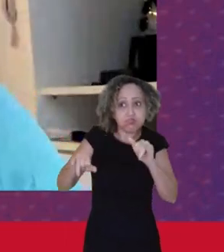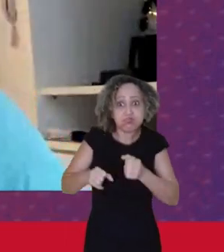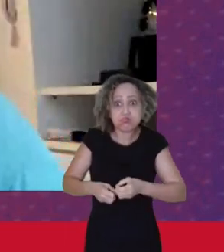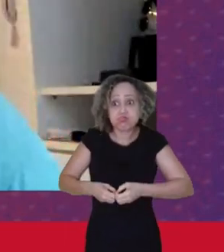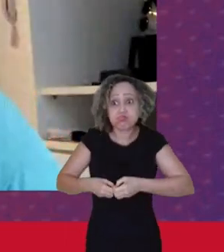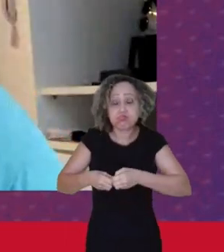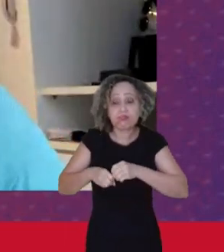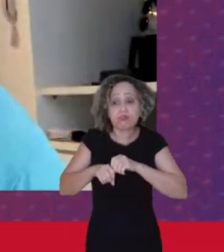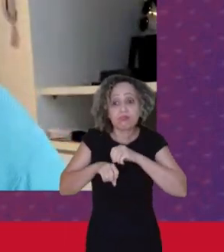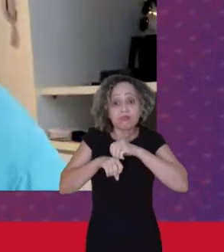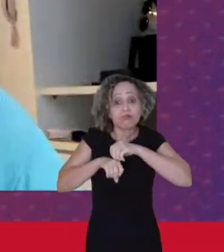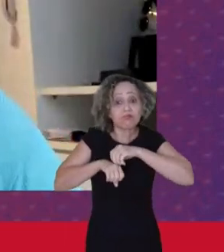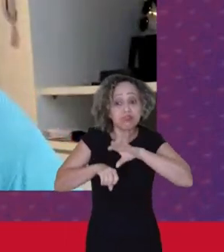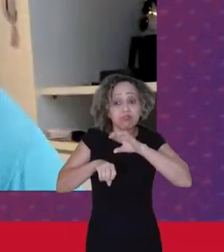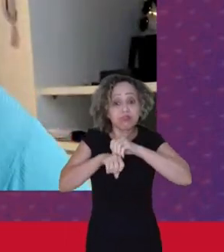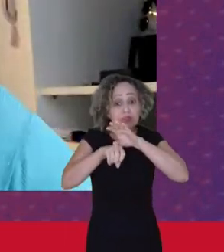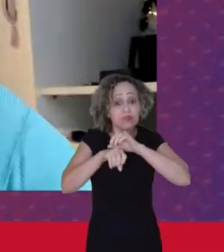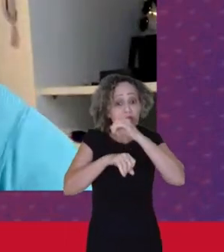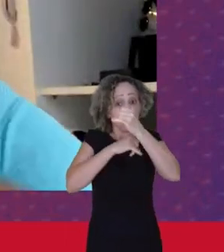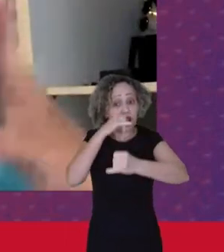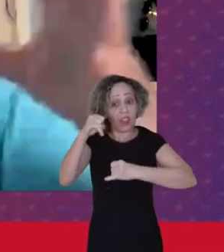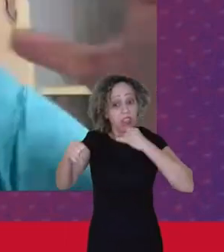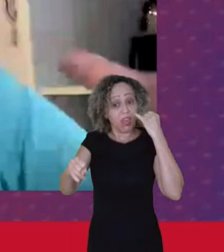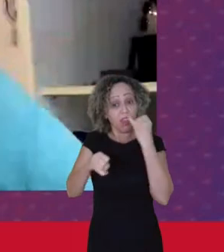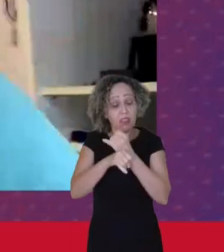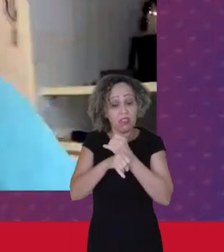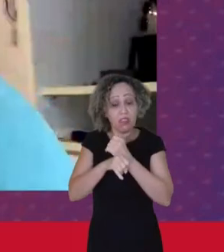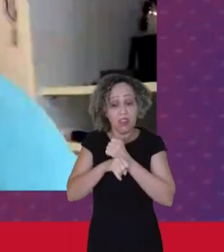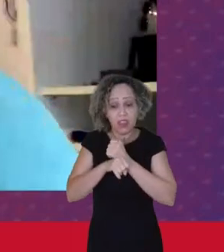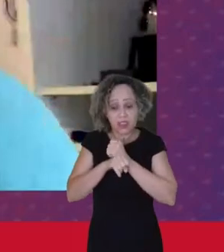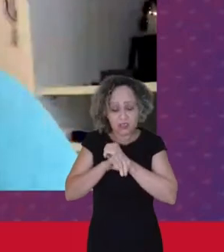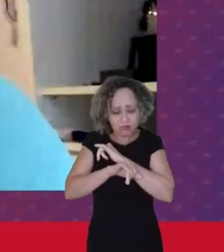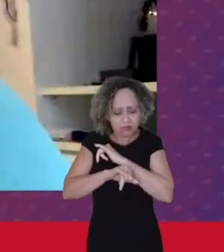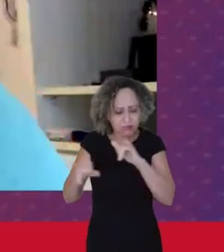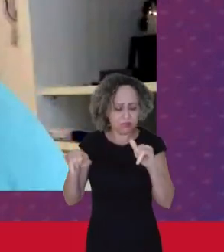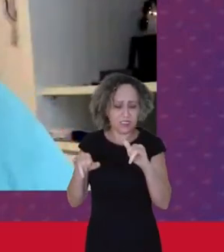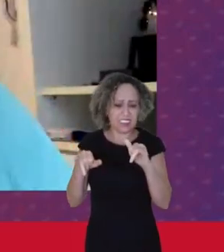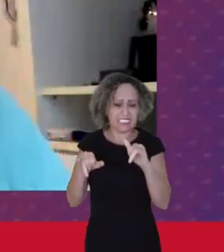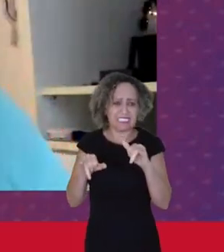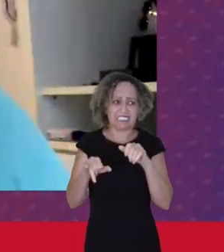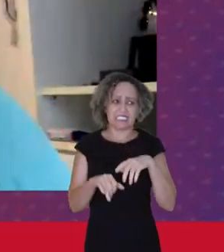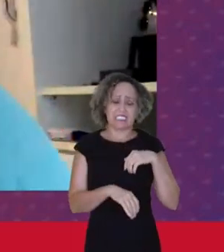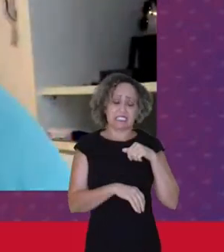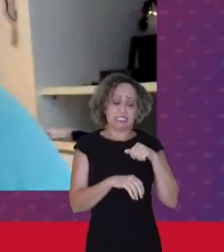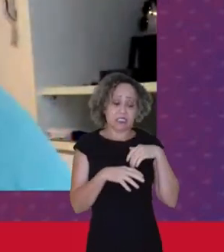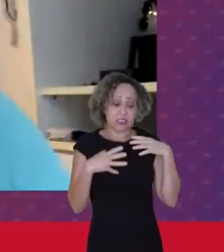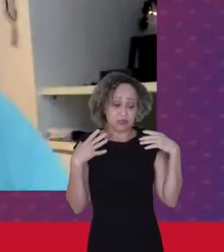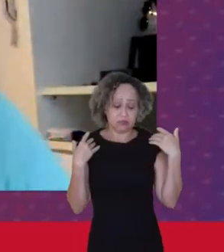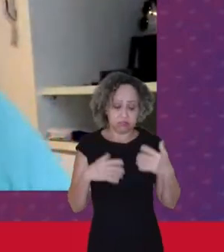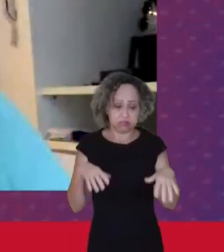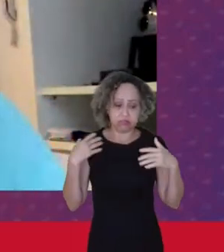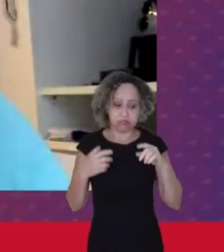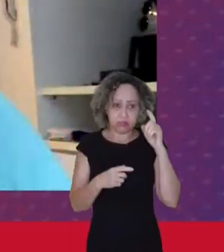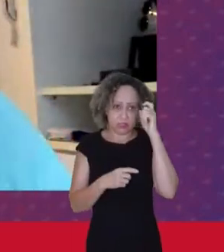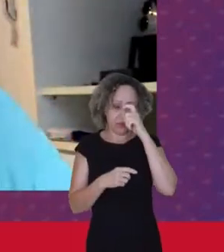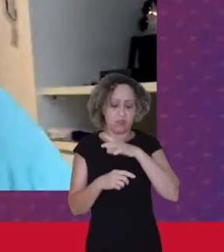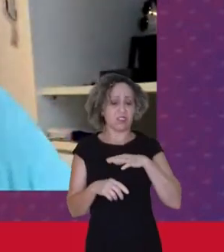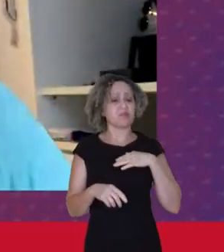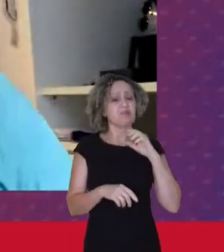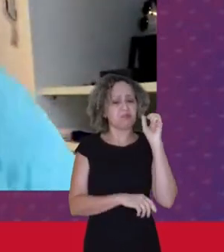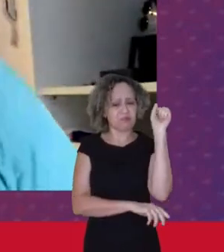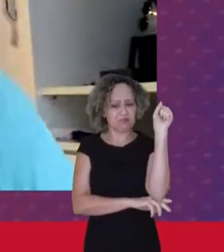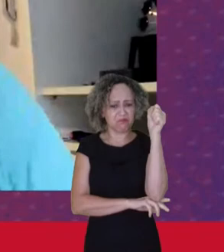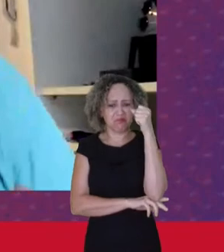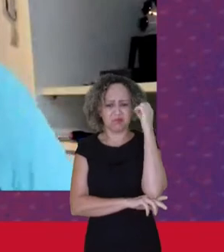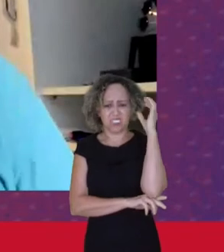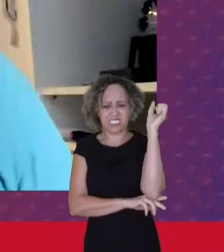internet, criou assim uma situação nacional em cima deste fato, né, da gravidade,